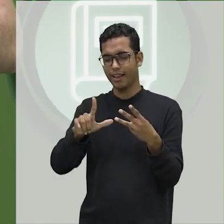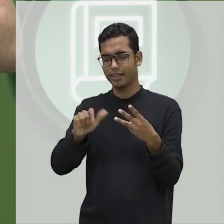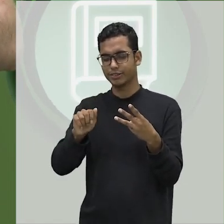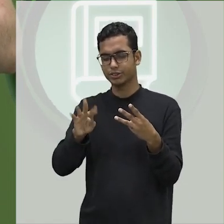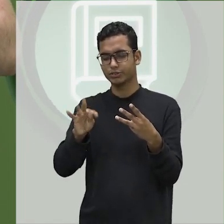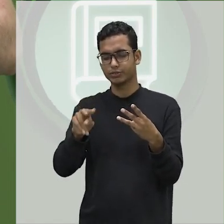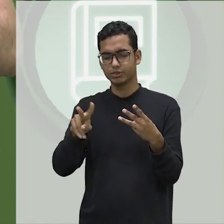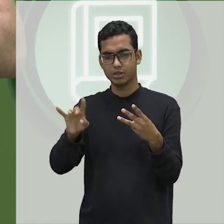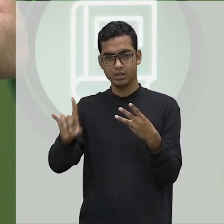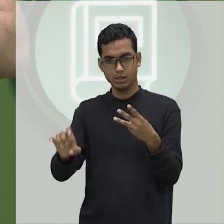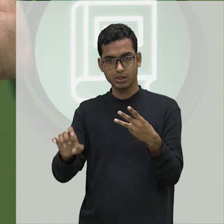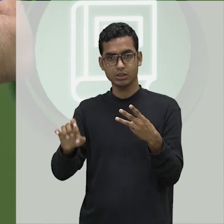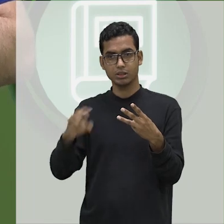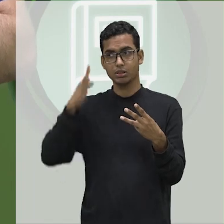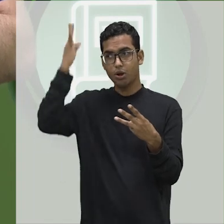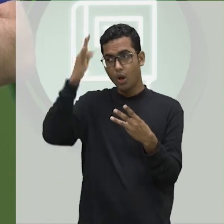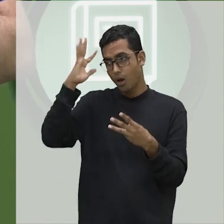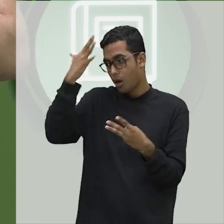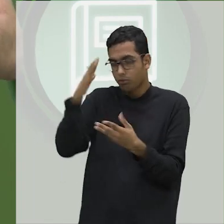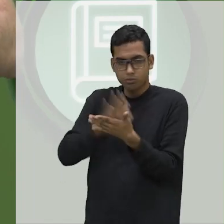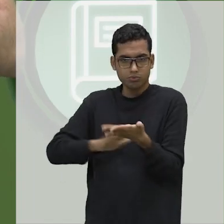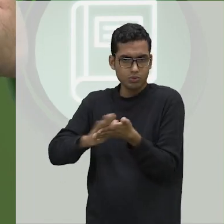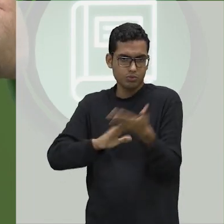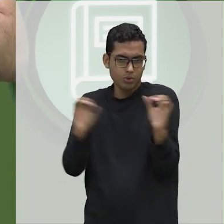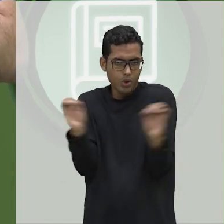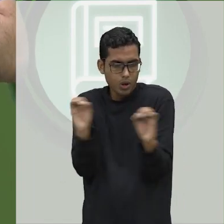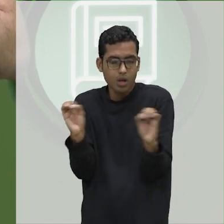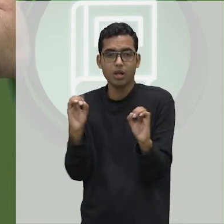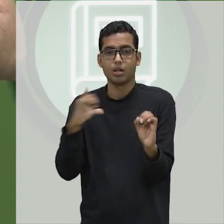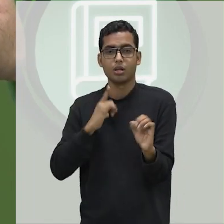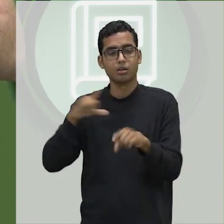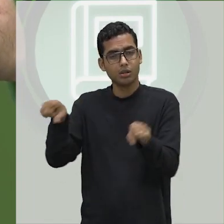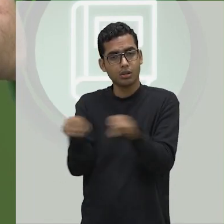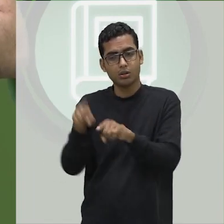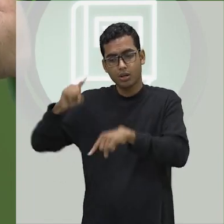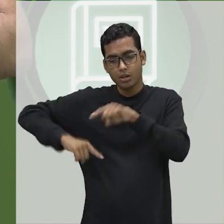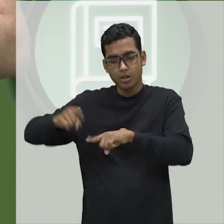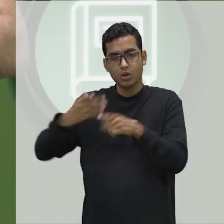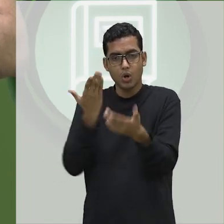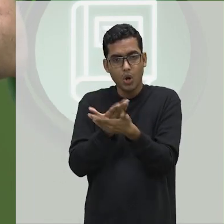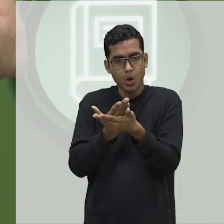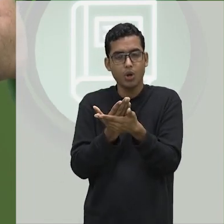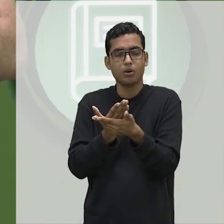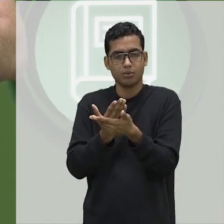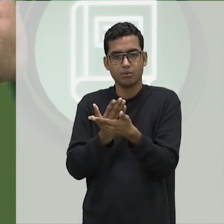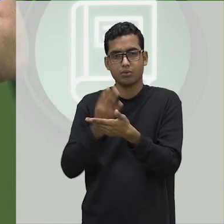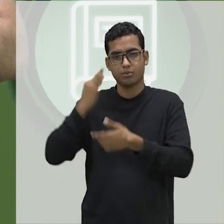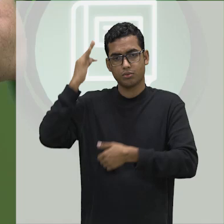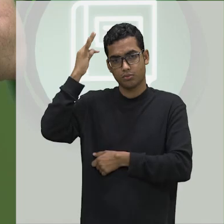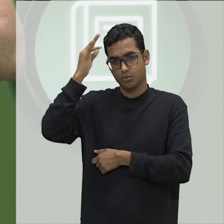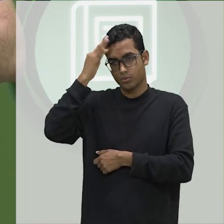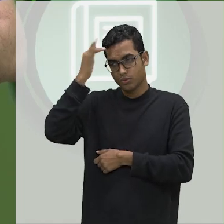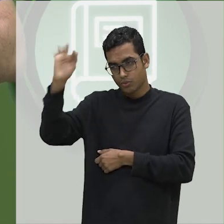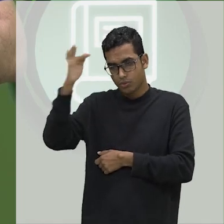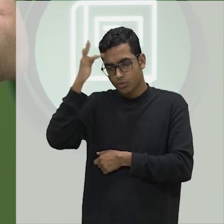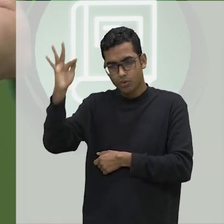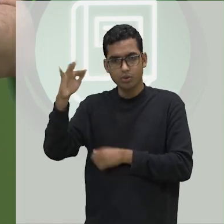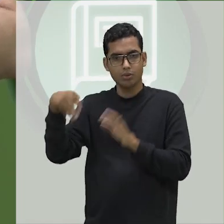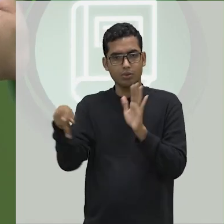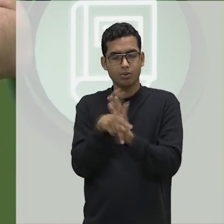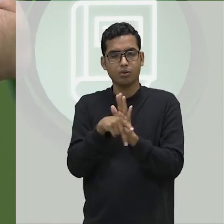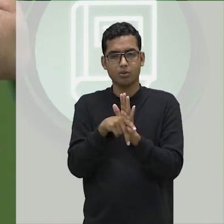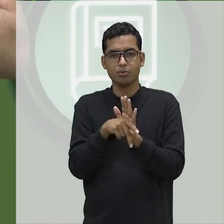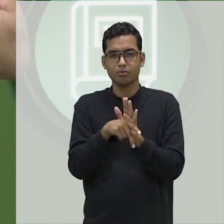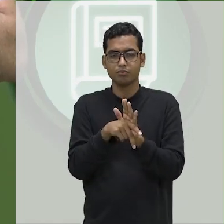tá certo? E que são objeto de estudo da filosofia da física. Um físico brasileiro muito famoso, que é o professor Oswaldo